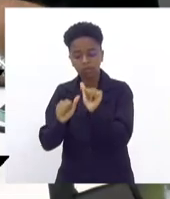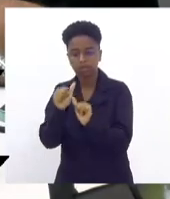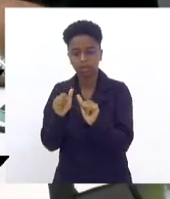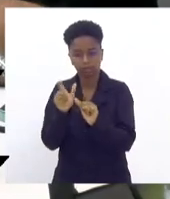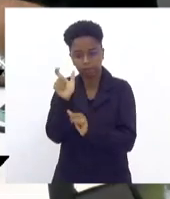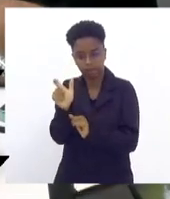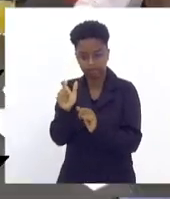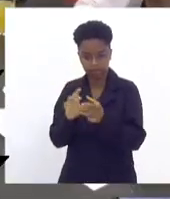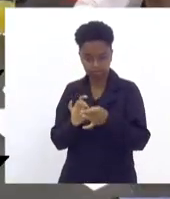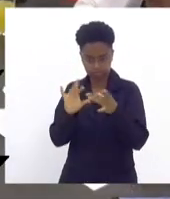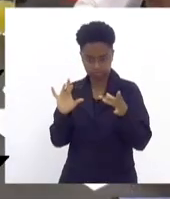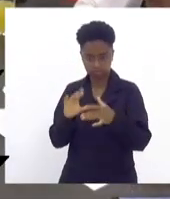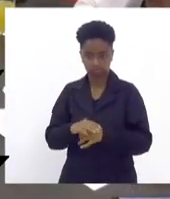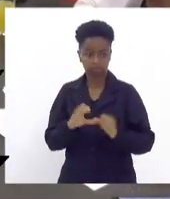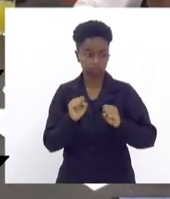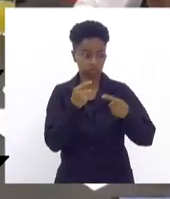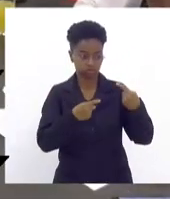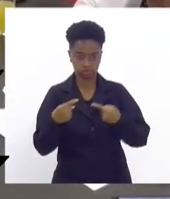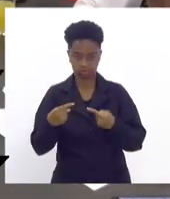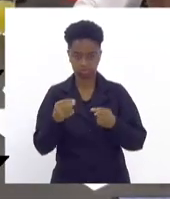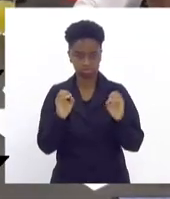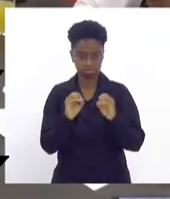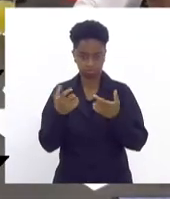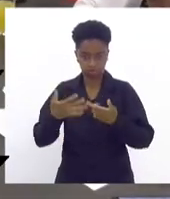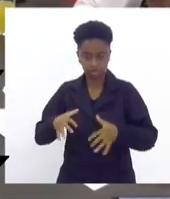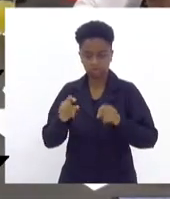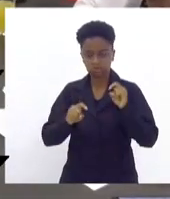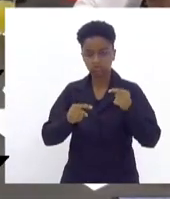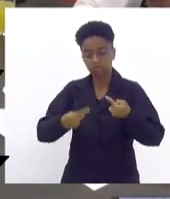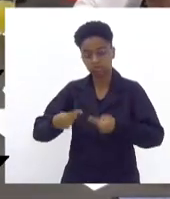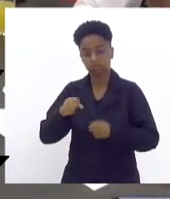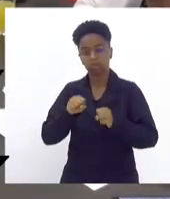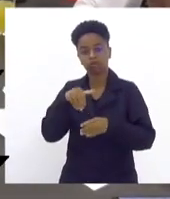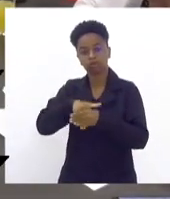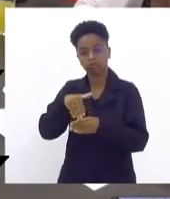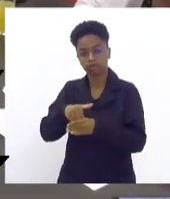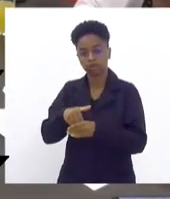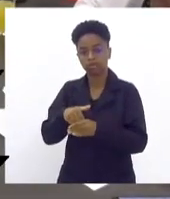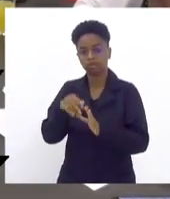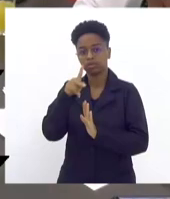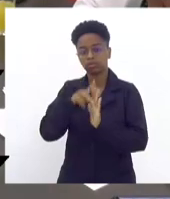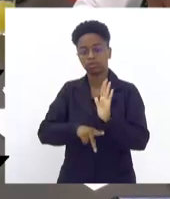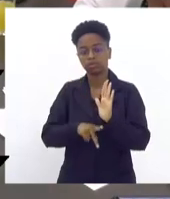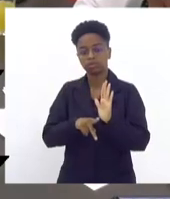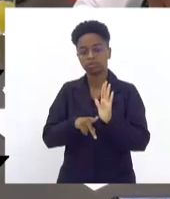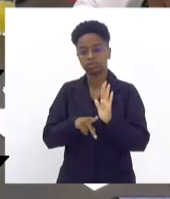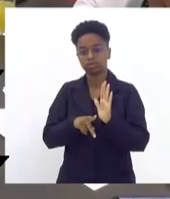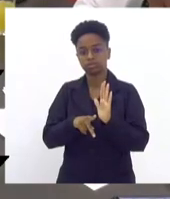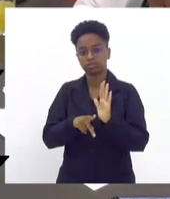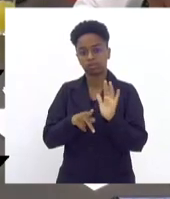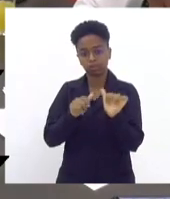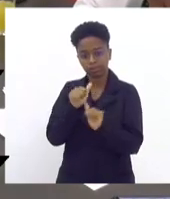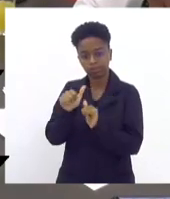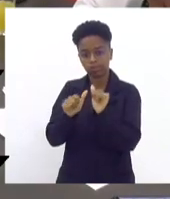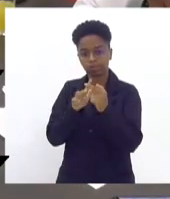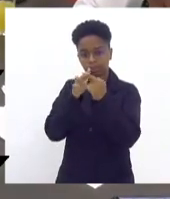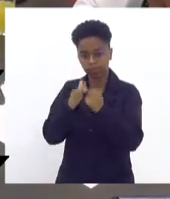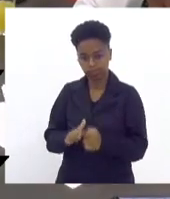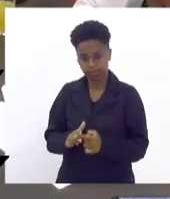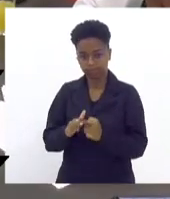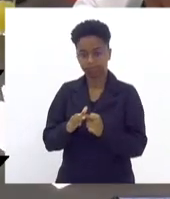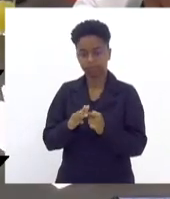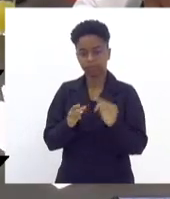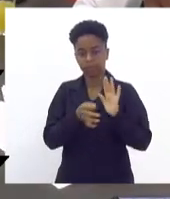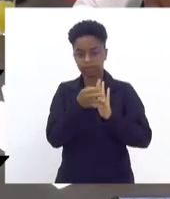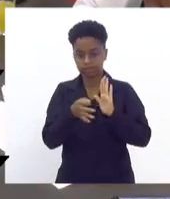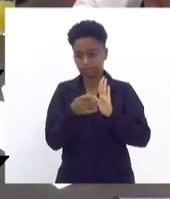autorizativo. Em discussão. Não havendo quem queira discutir, em votação, o projeto retificado, o parecer retificado